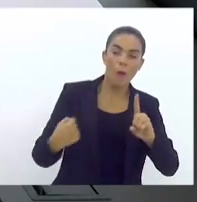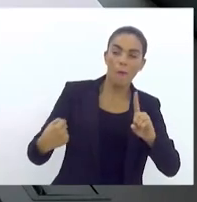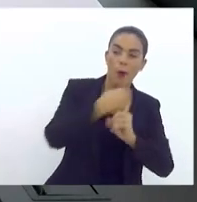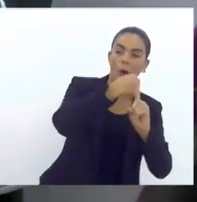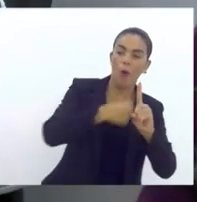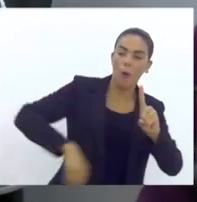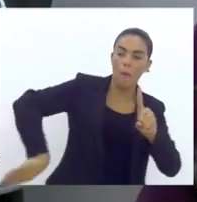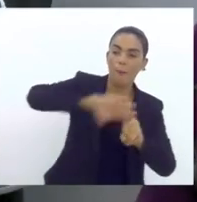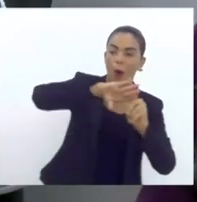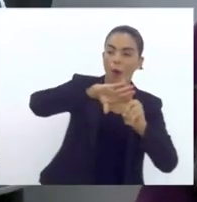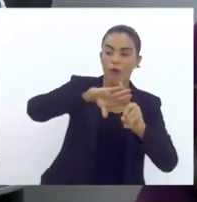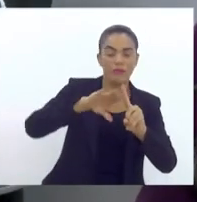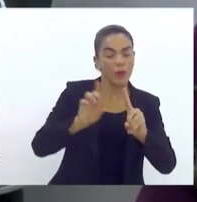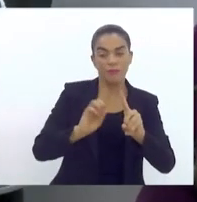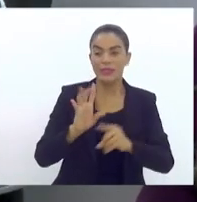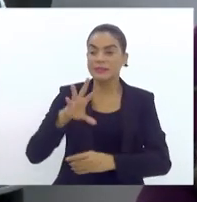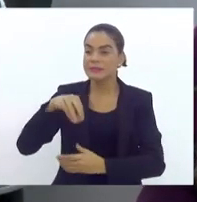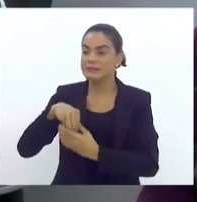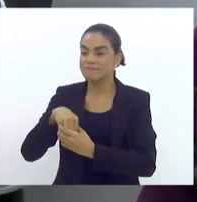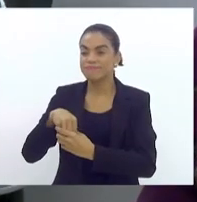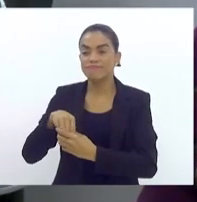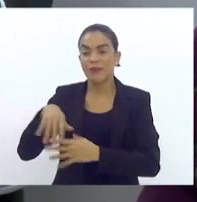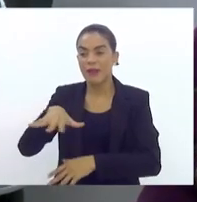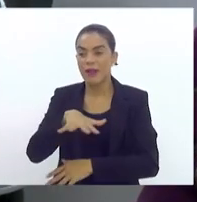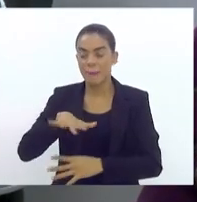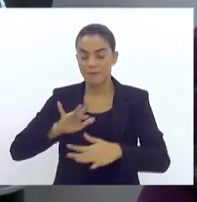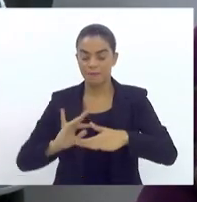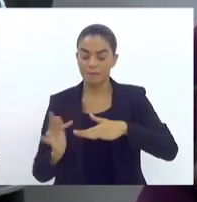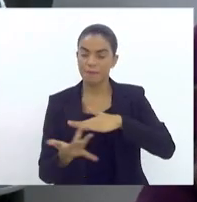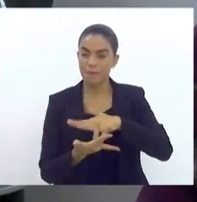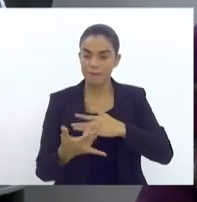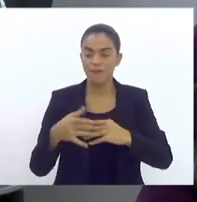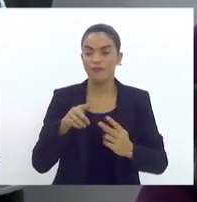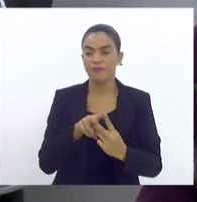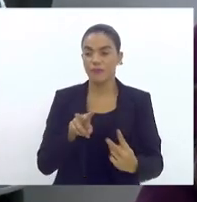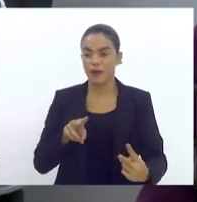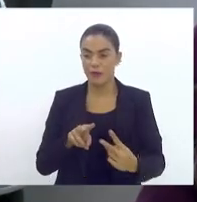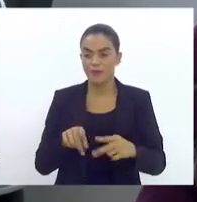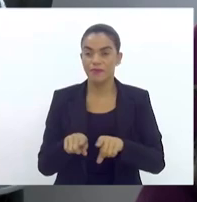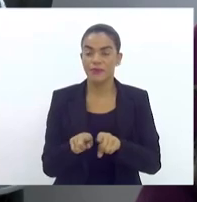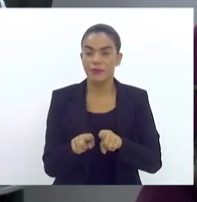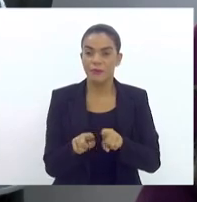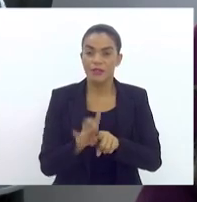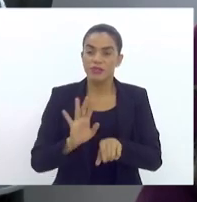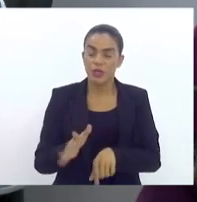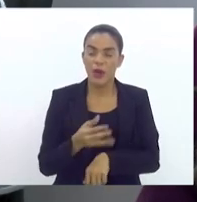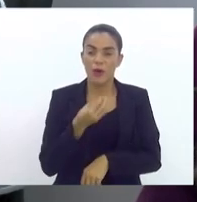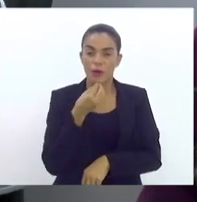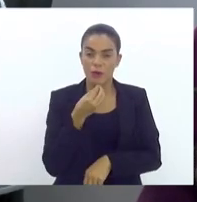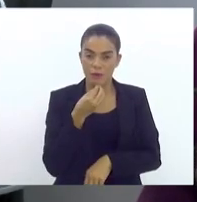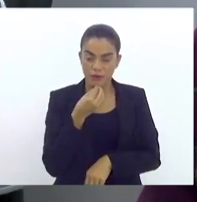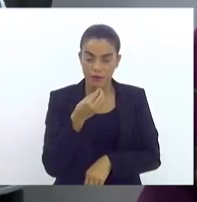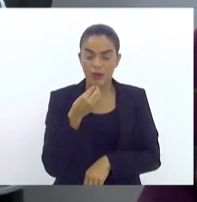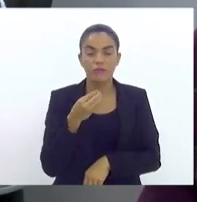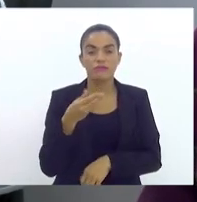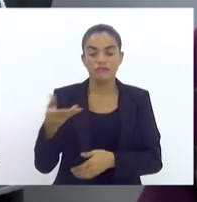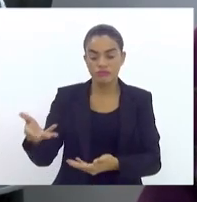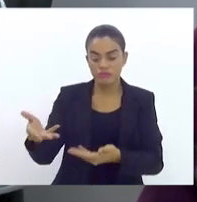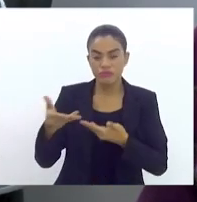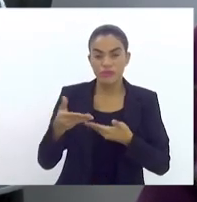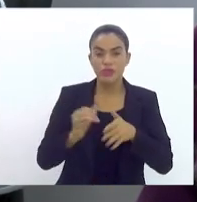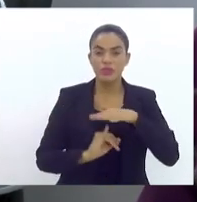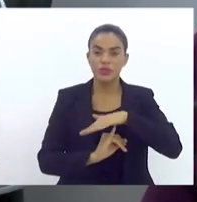da rua mas também dentro das mídias sociais e nós já tivemos a oportunidade aqui de receber